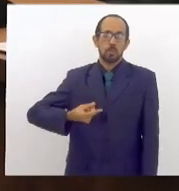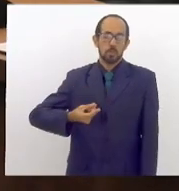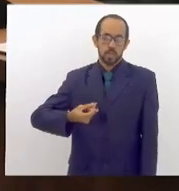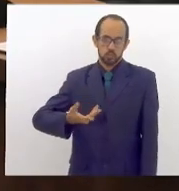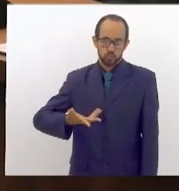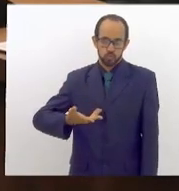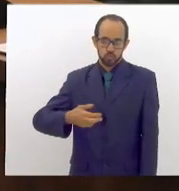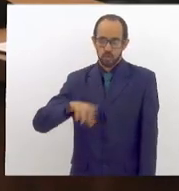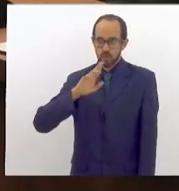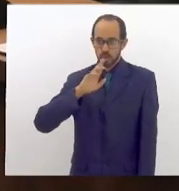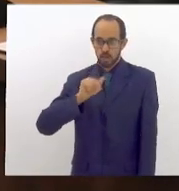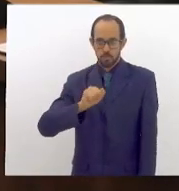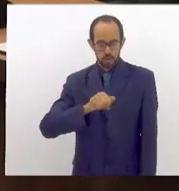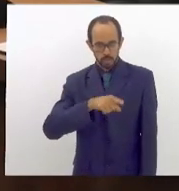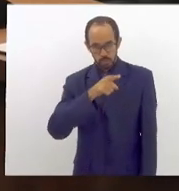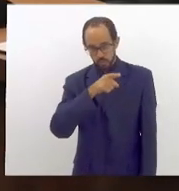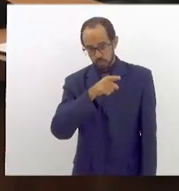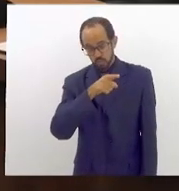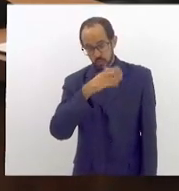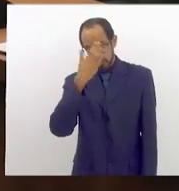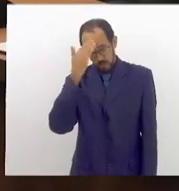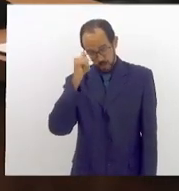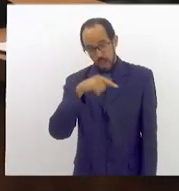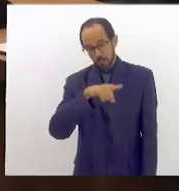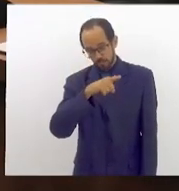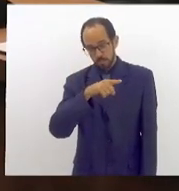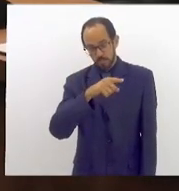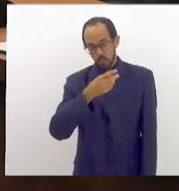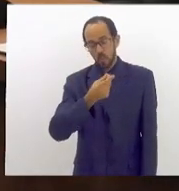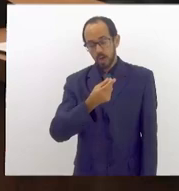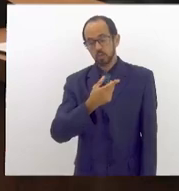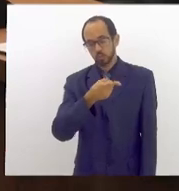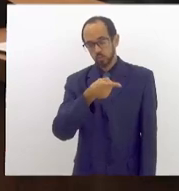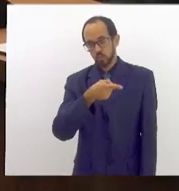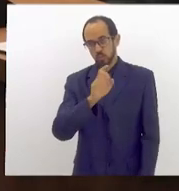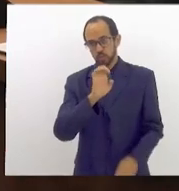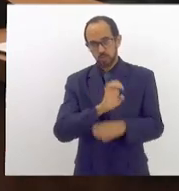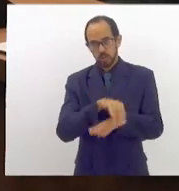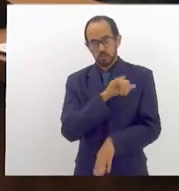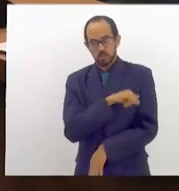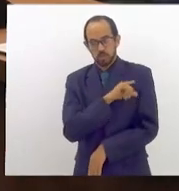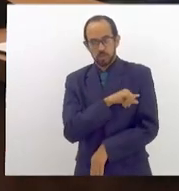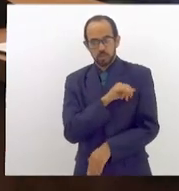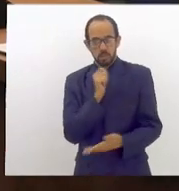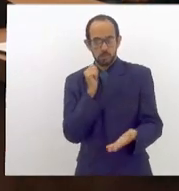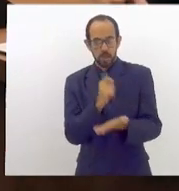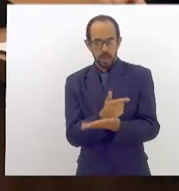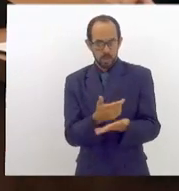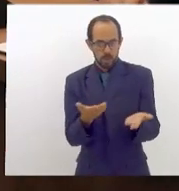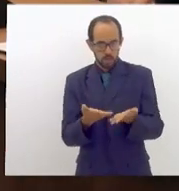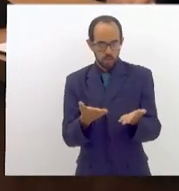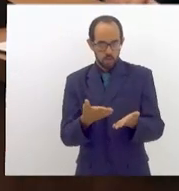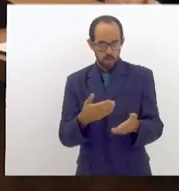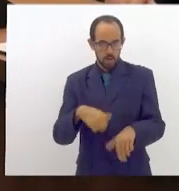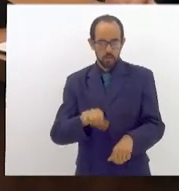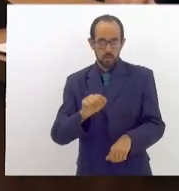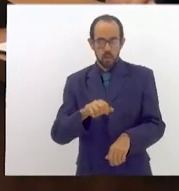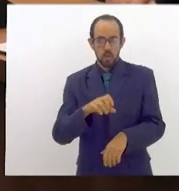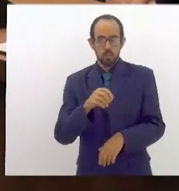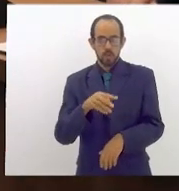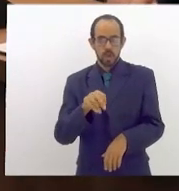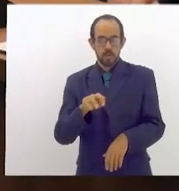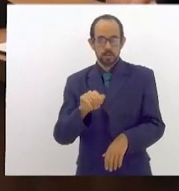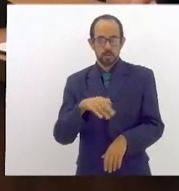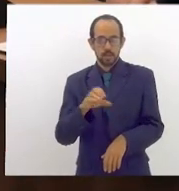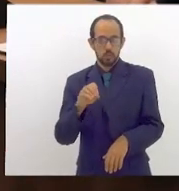Rodrigo Amorim vossa excelência sabe quanto que o Estado do Rio de Janeiro tá pagando esse ano com a operação dela é